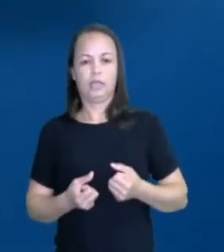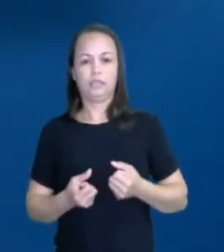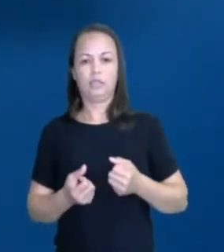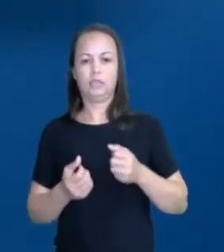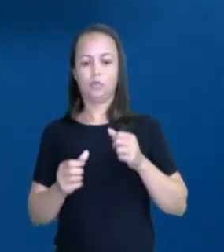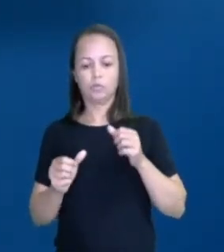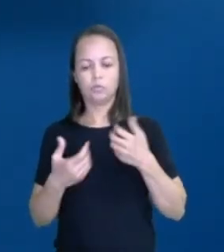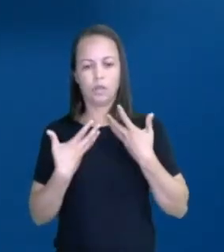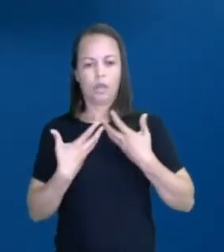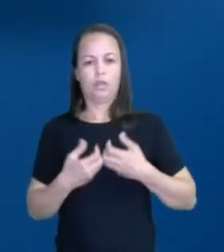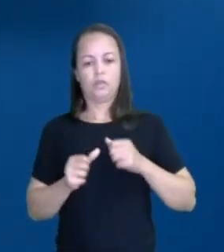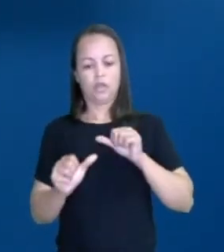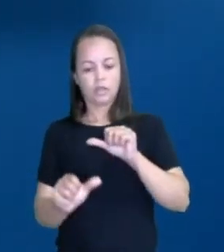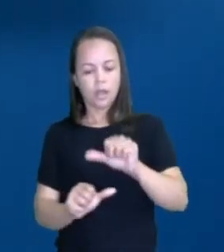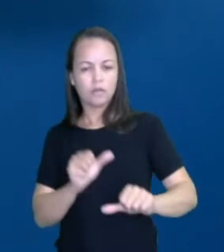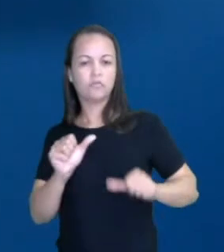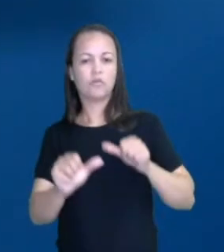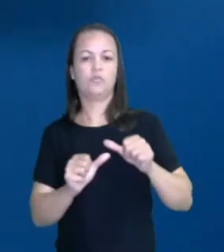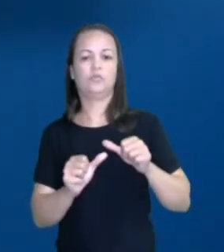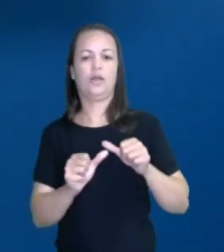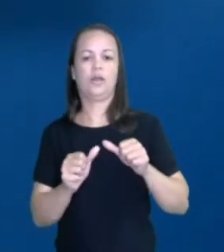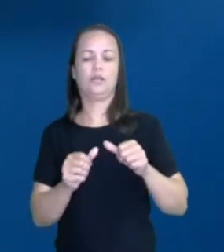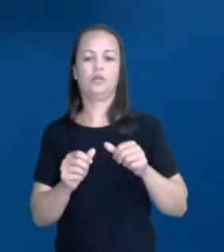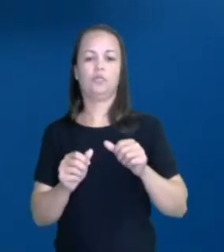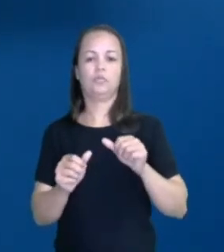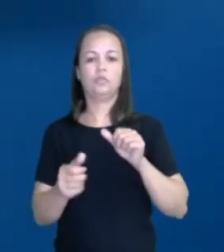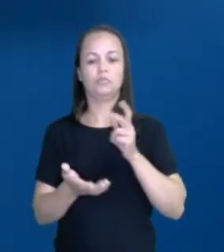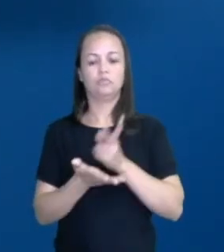isso a gente usa o verbo estar.